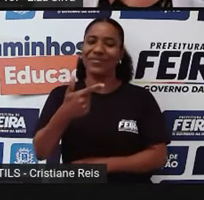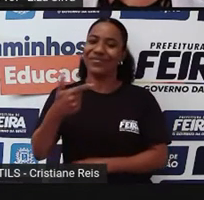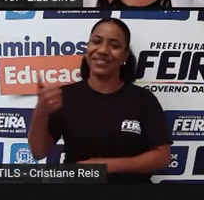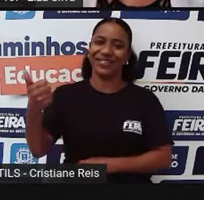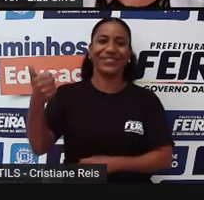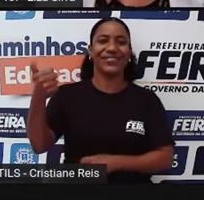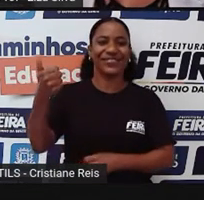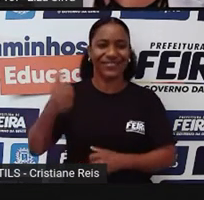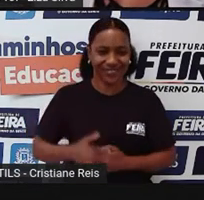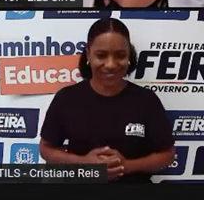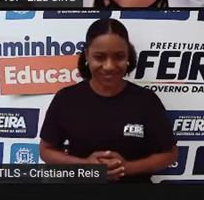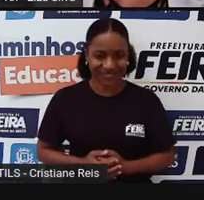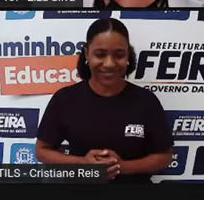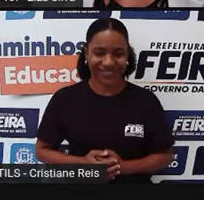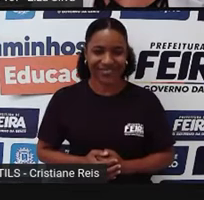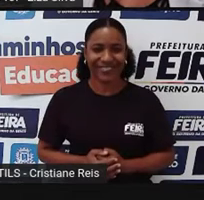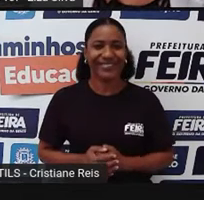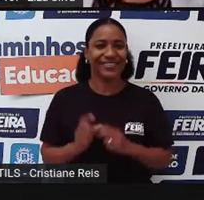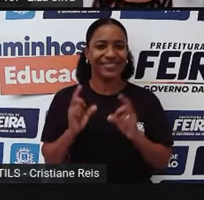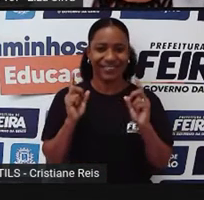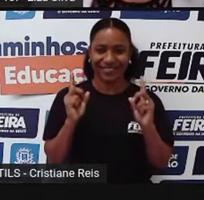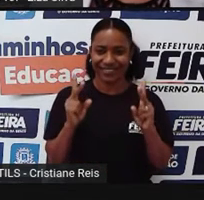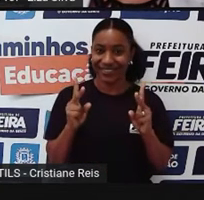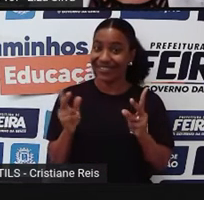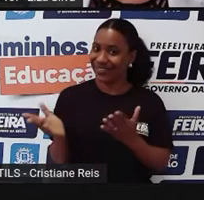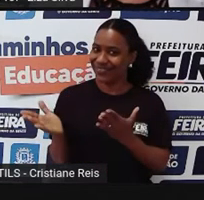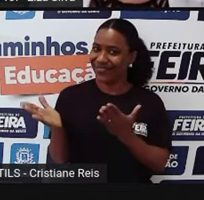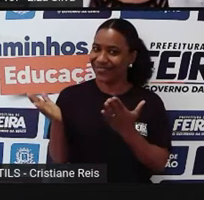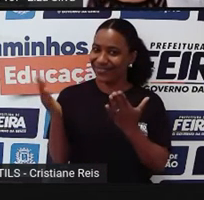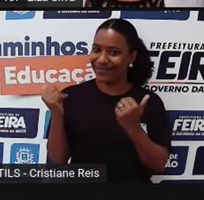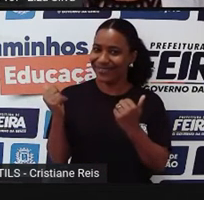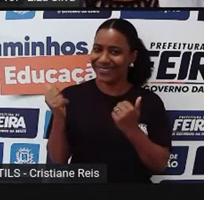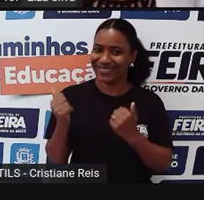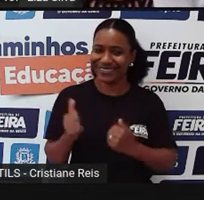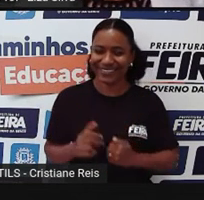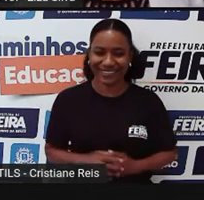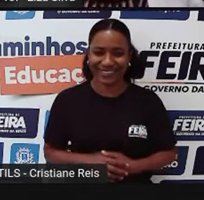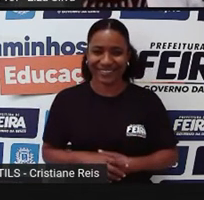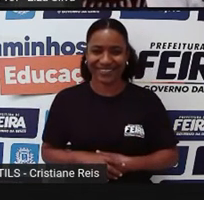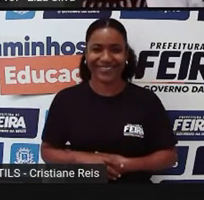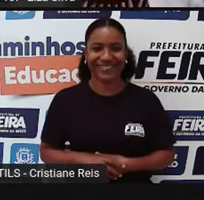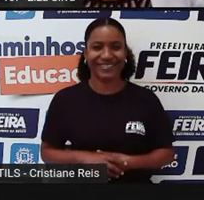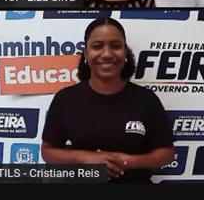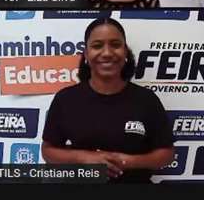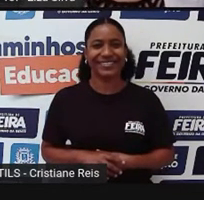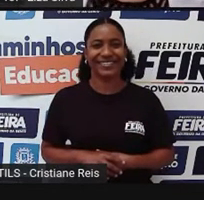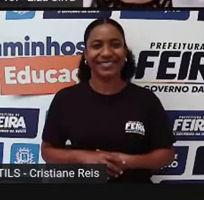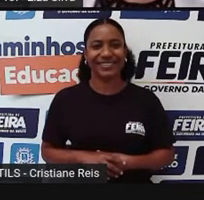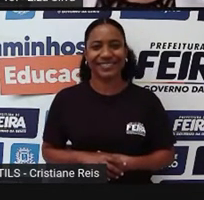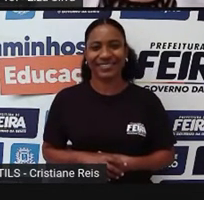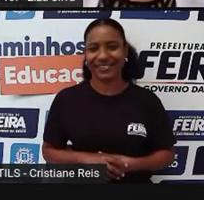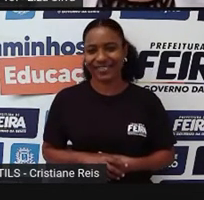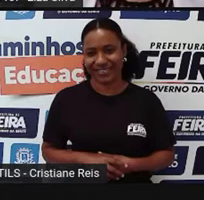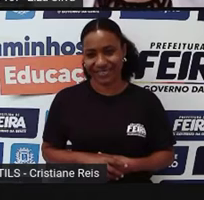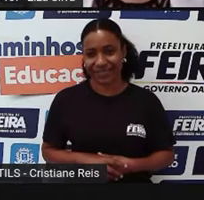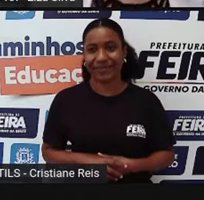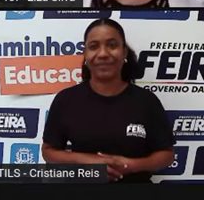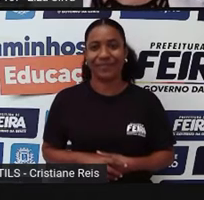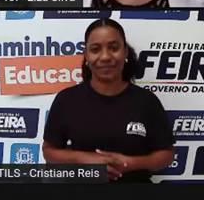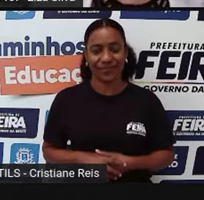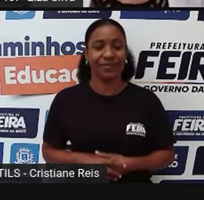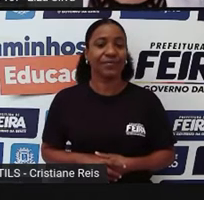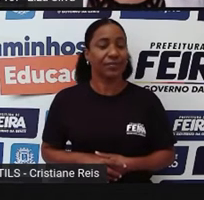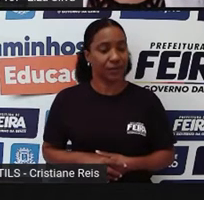do ano 2021 ok let's go on E lembrando que estamos